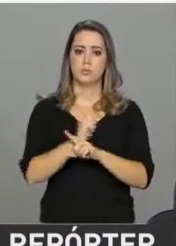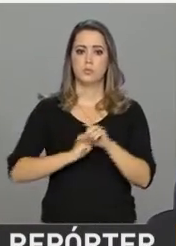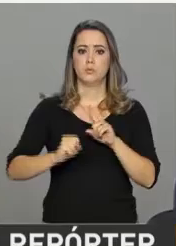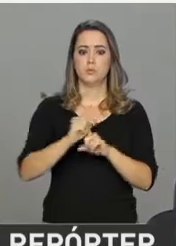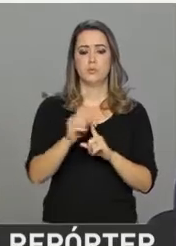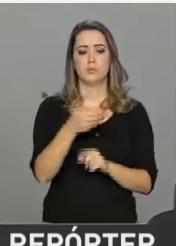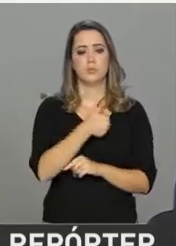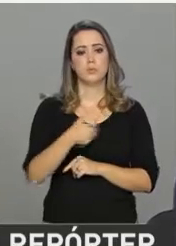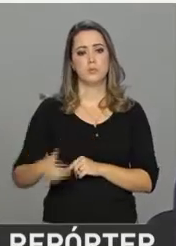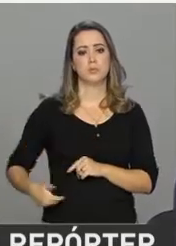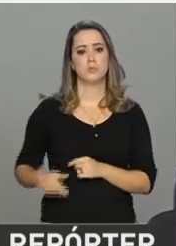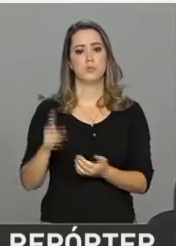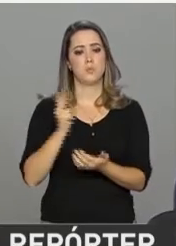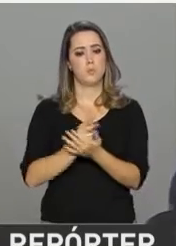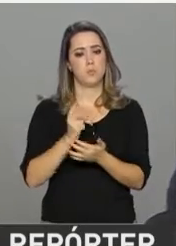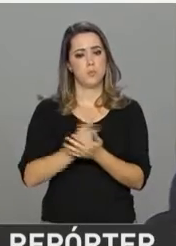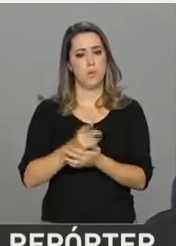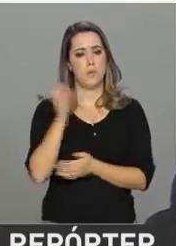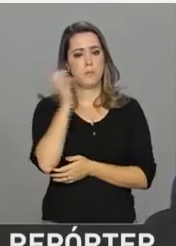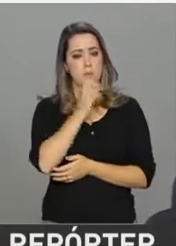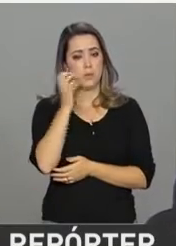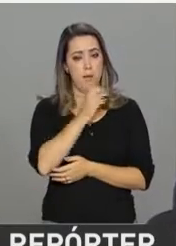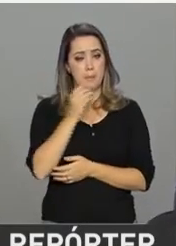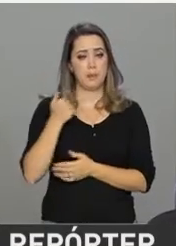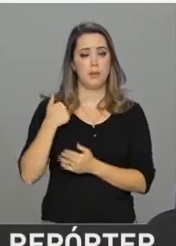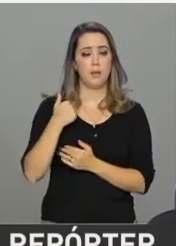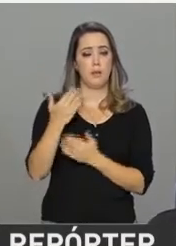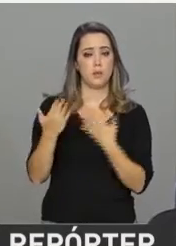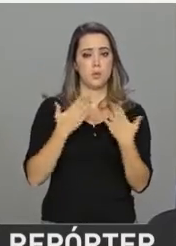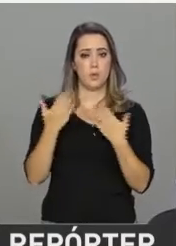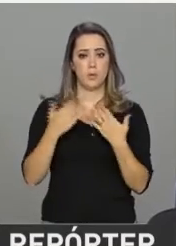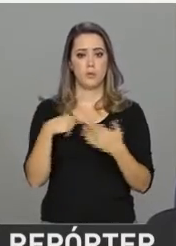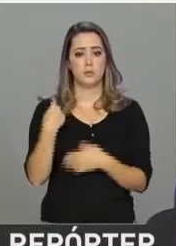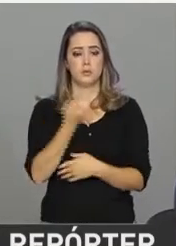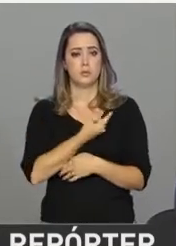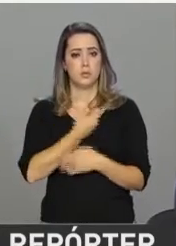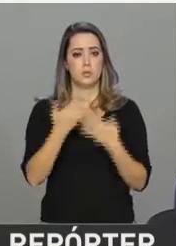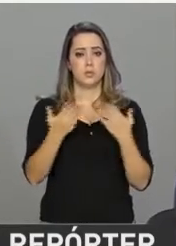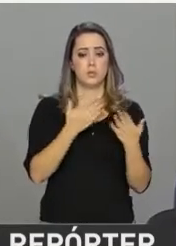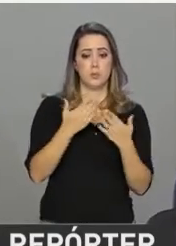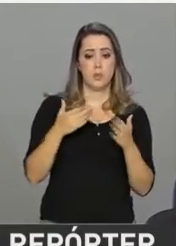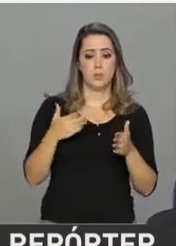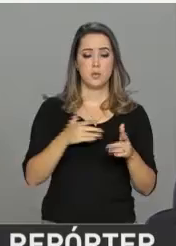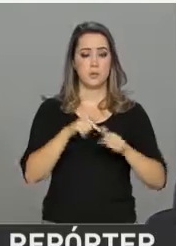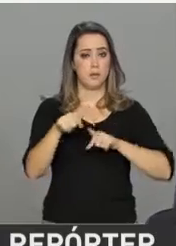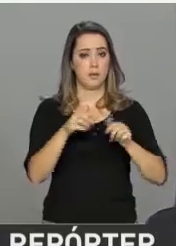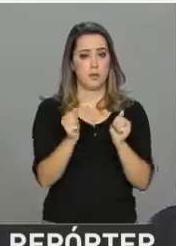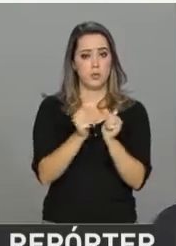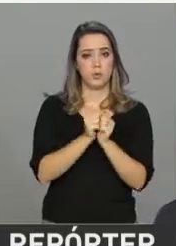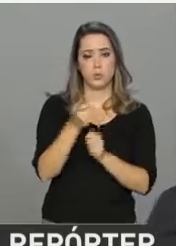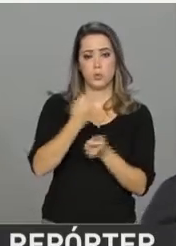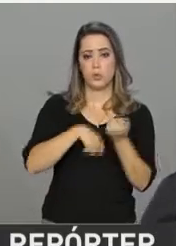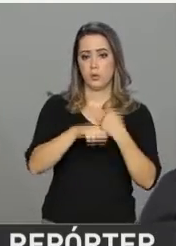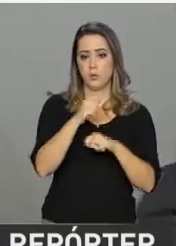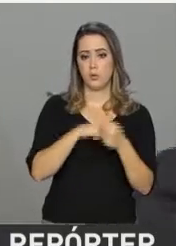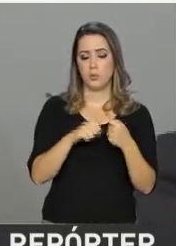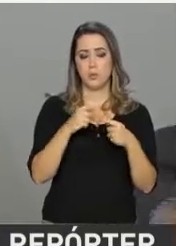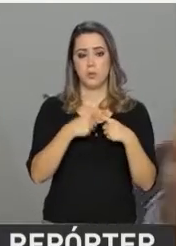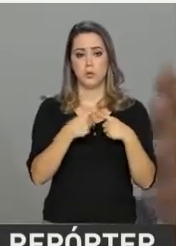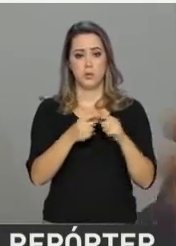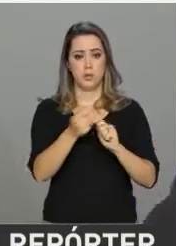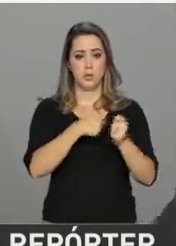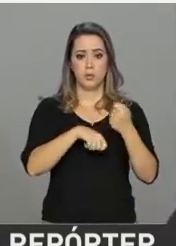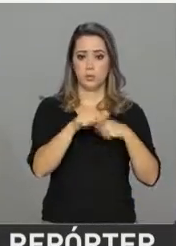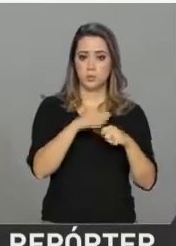governo com a mesma velocidade ou maior do que estamos caminhando da área econômica nós econômica está expressa por